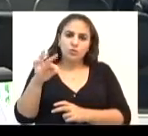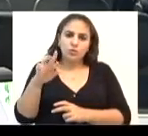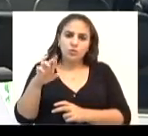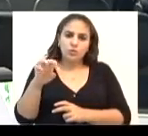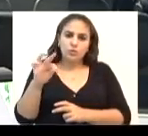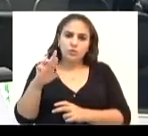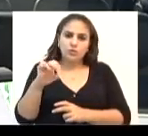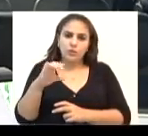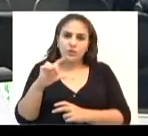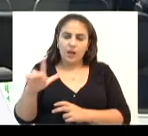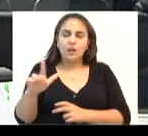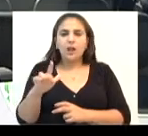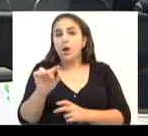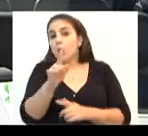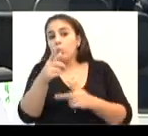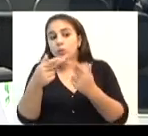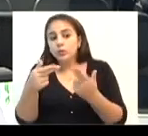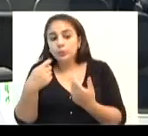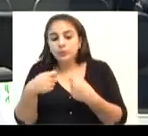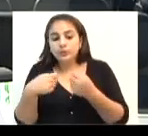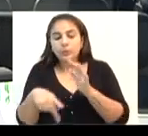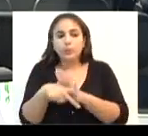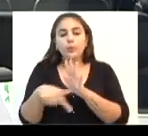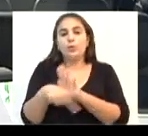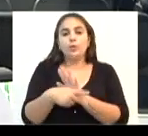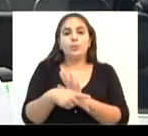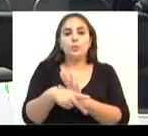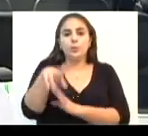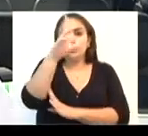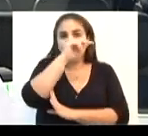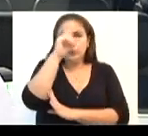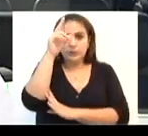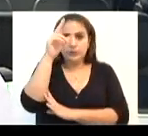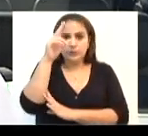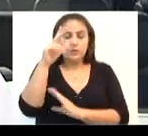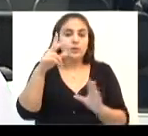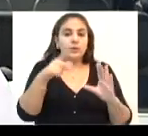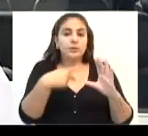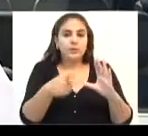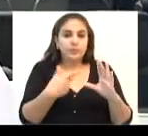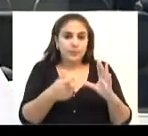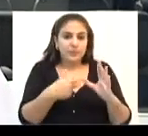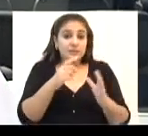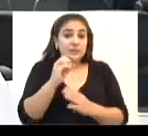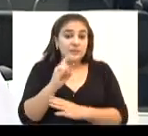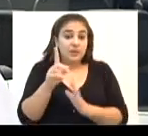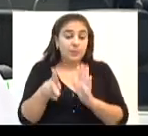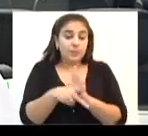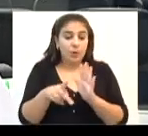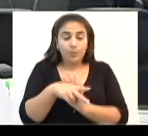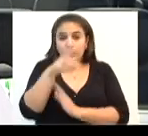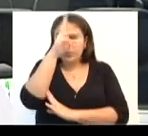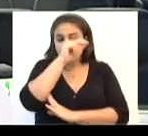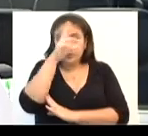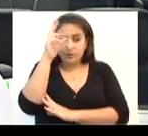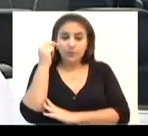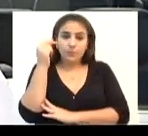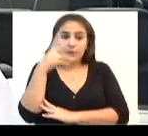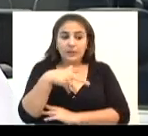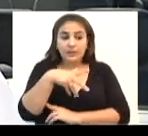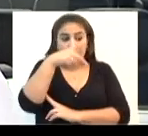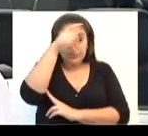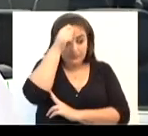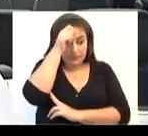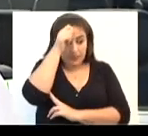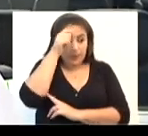deveriam partir do próprio Executivo para a Câmara, ser projetos de lei vindo do Executivo para que fossem analisados